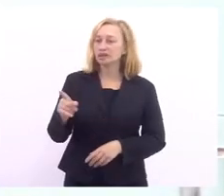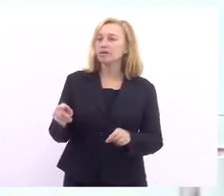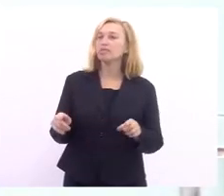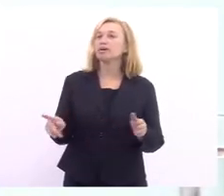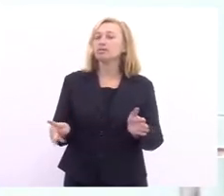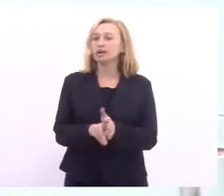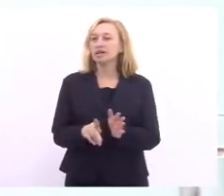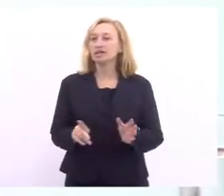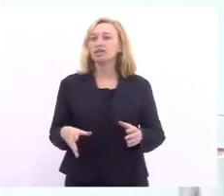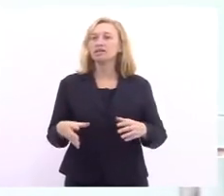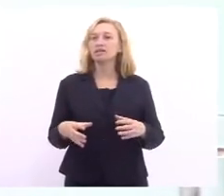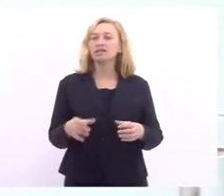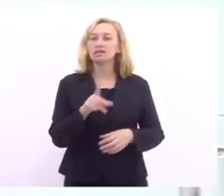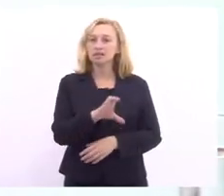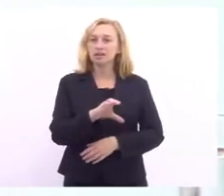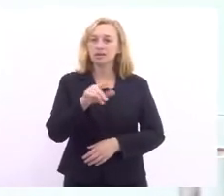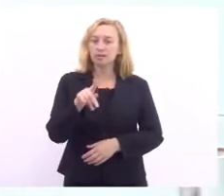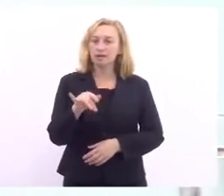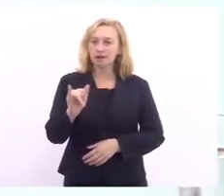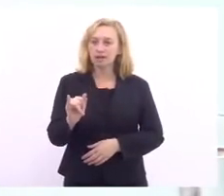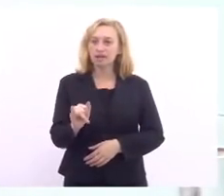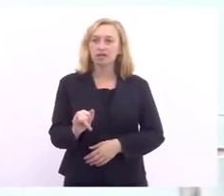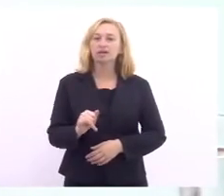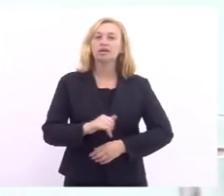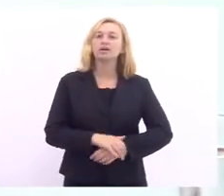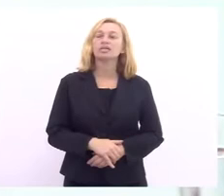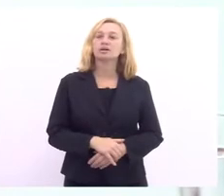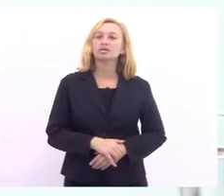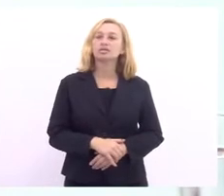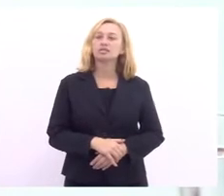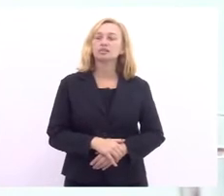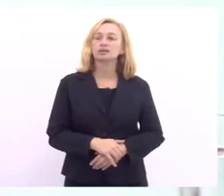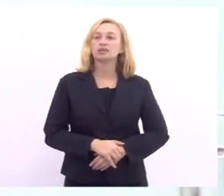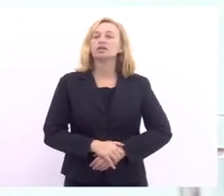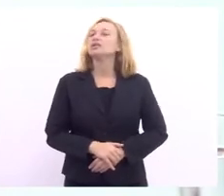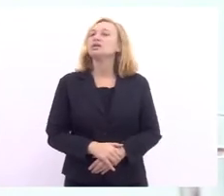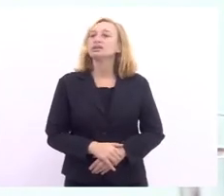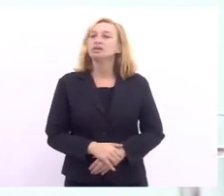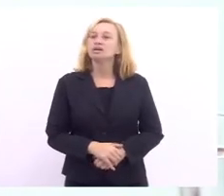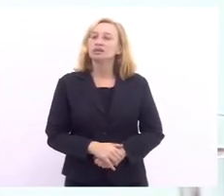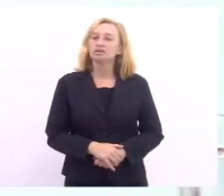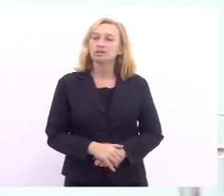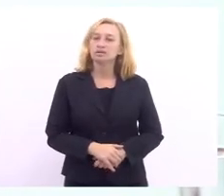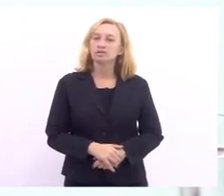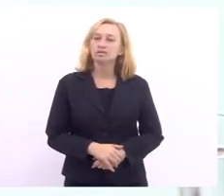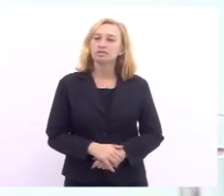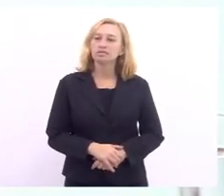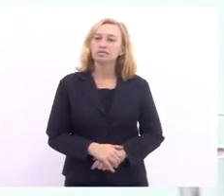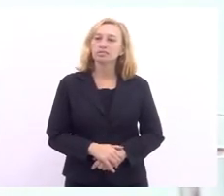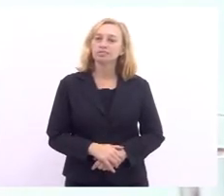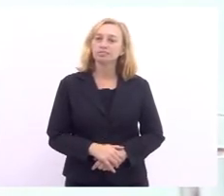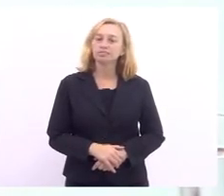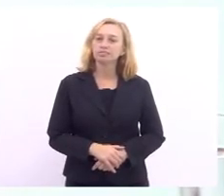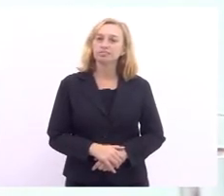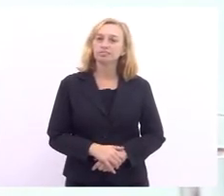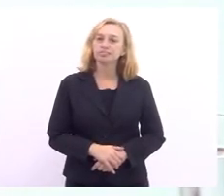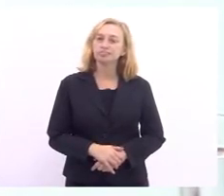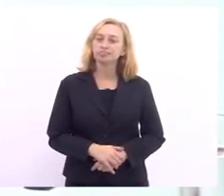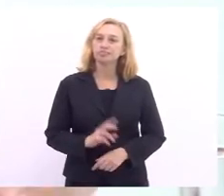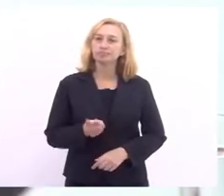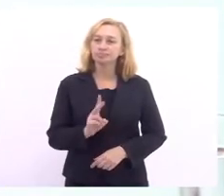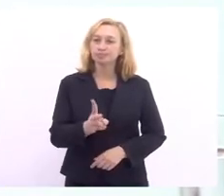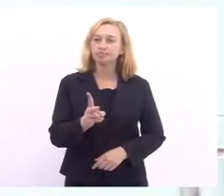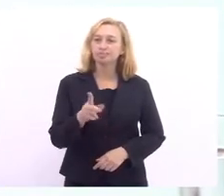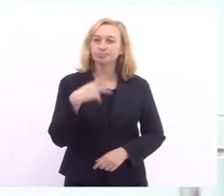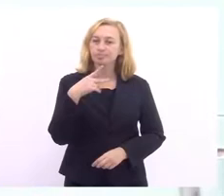é membro efetivo da CPI é ao fórum de mobilidade e Observatório dos trens pela contribuição eu queria